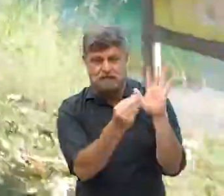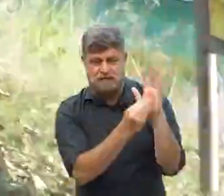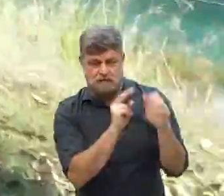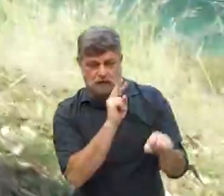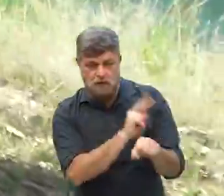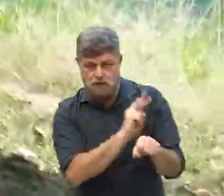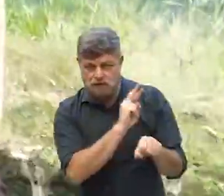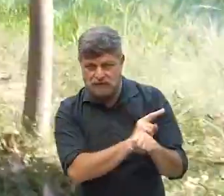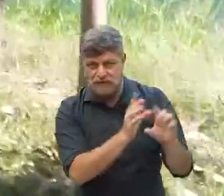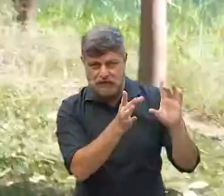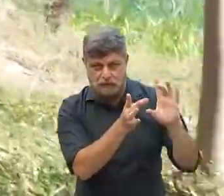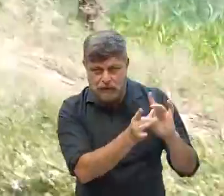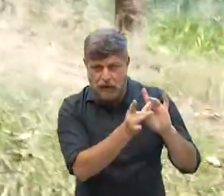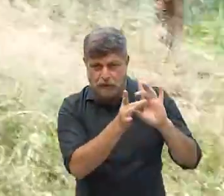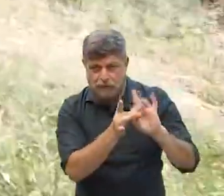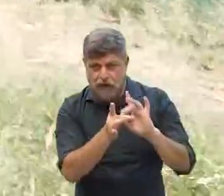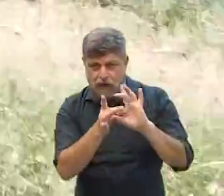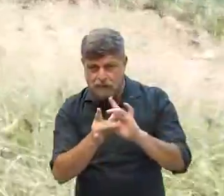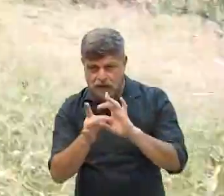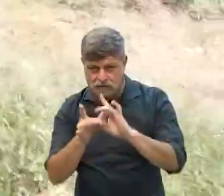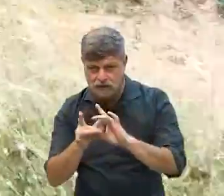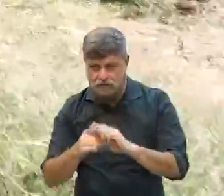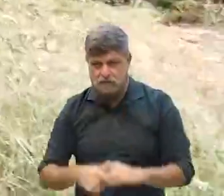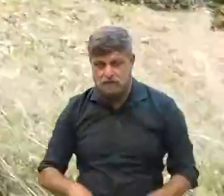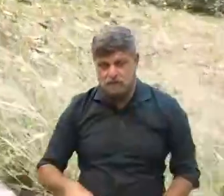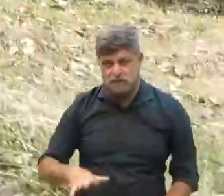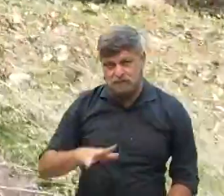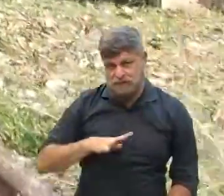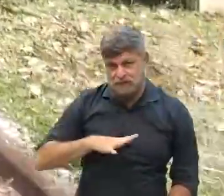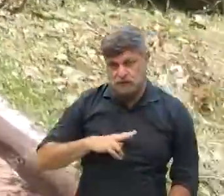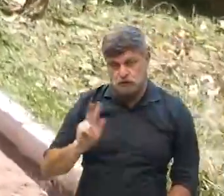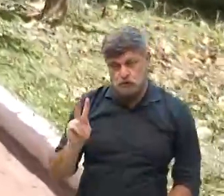o contexto, né, ambiental da cidade,